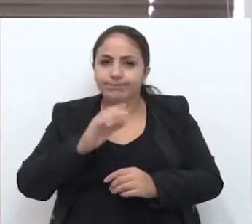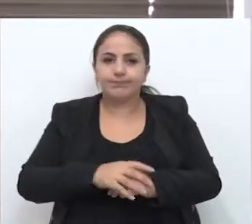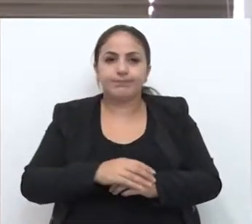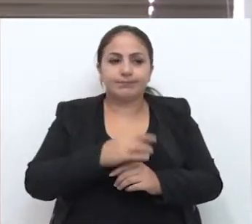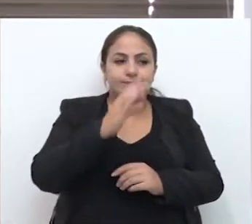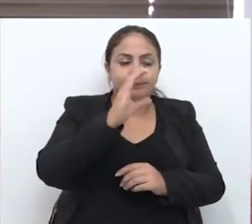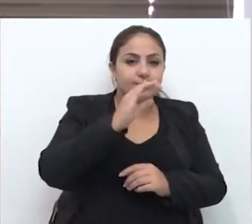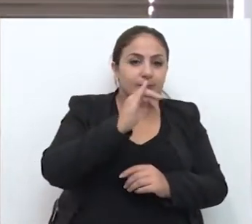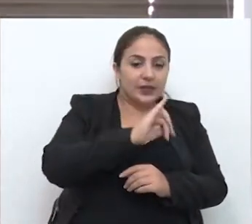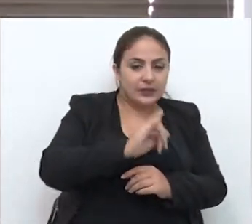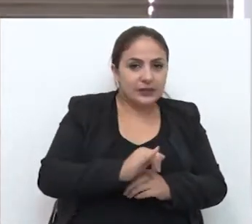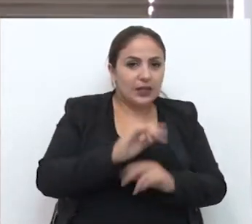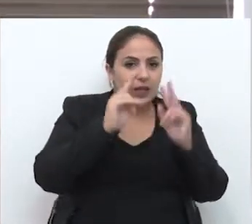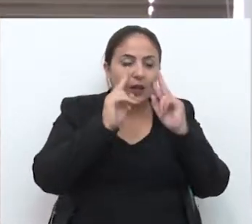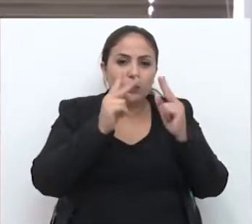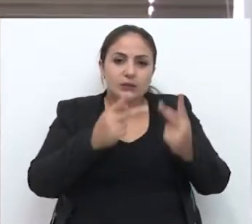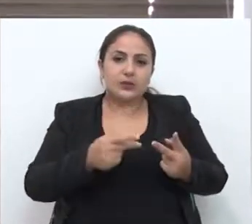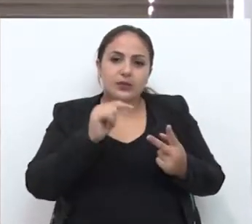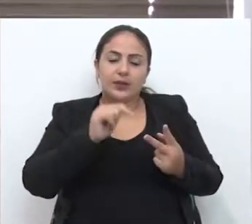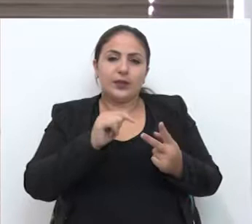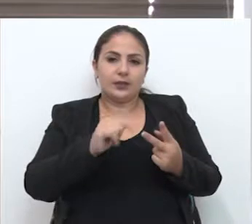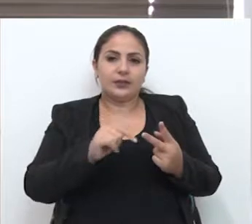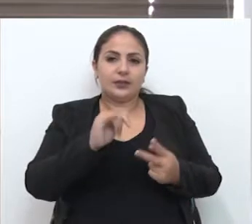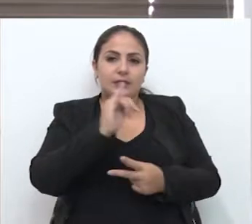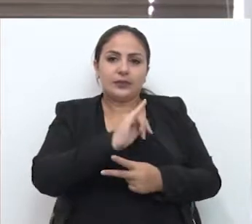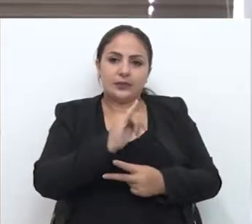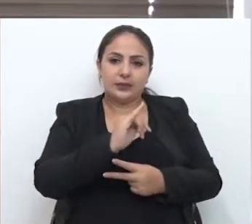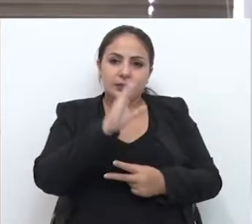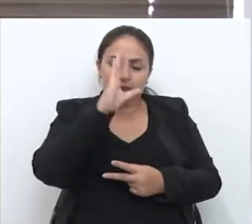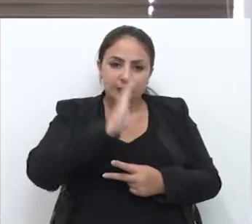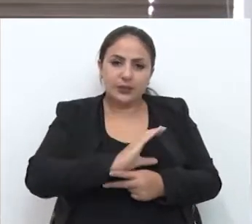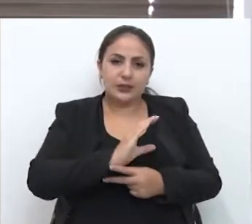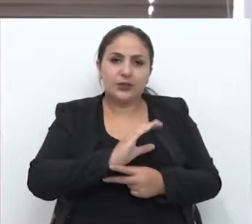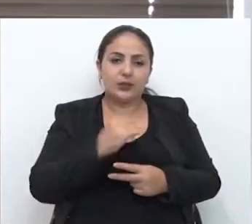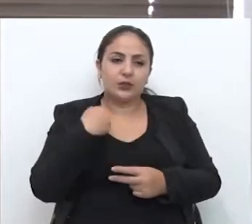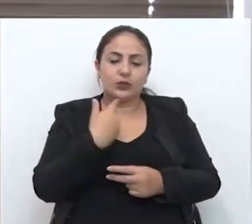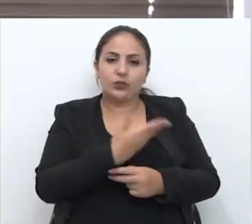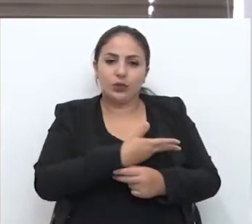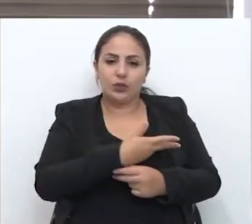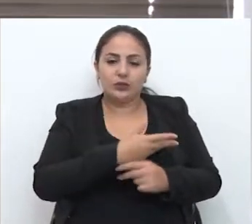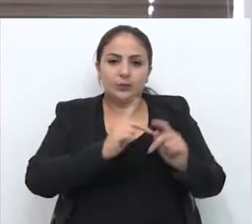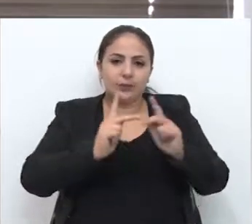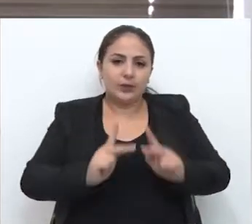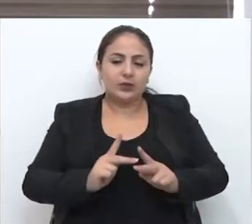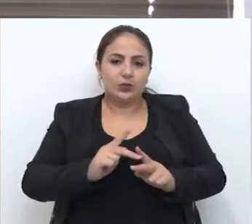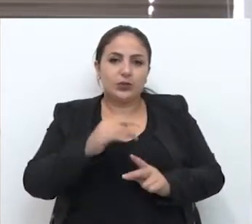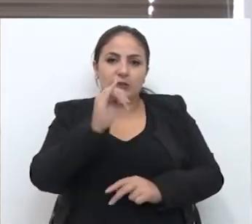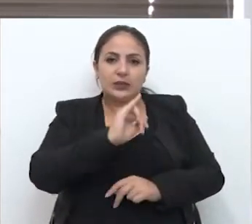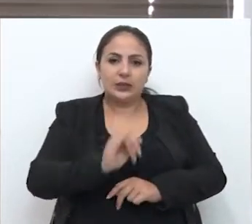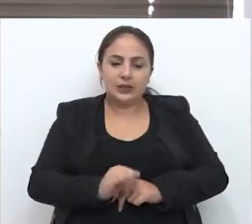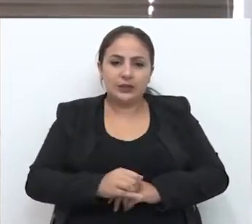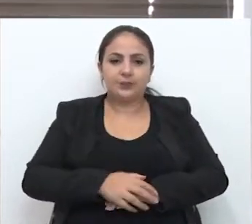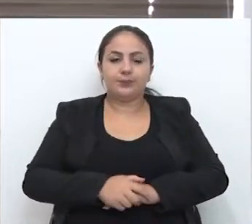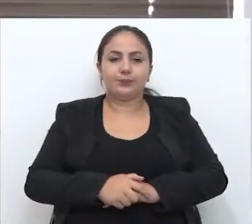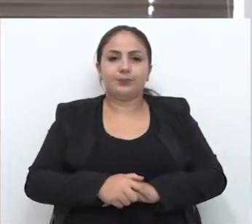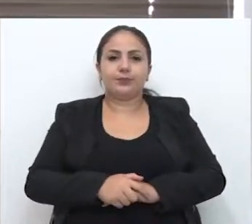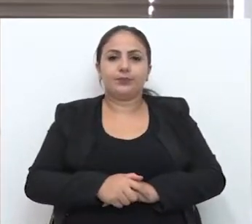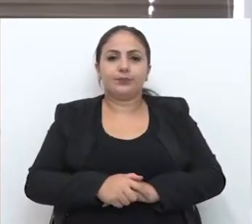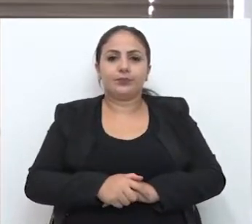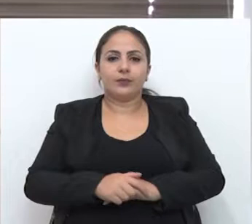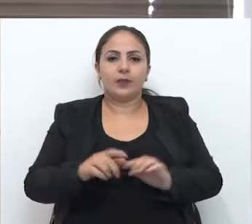E a Itália, ao reconhecer essa cidadania aos nossos descendentes de italianos,